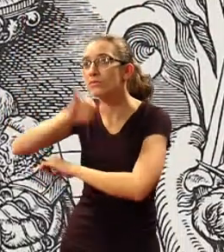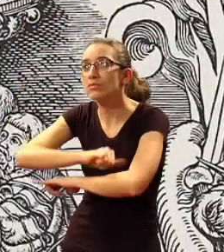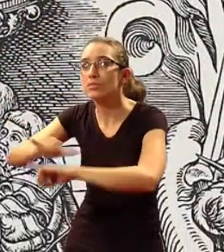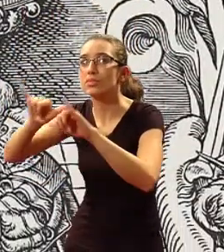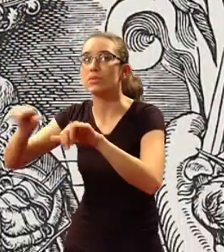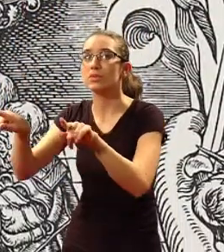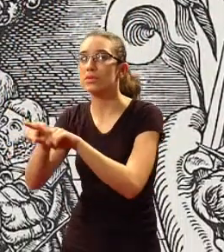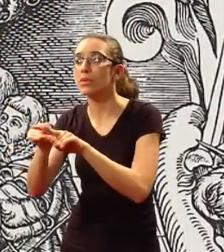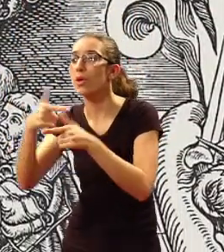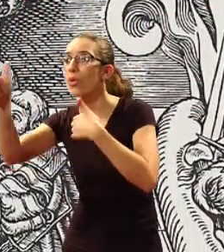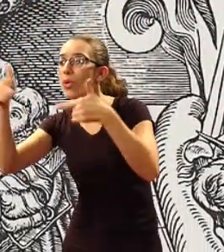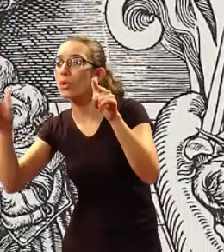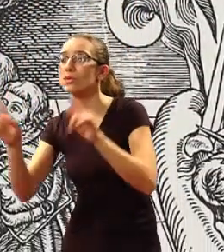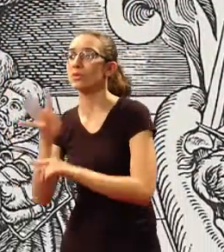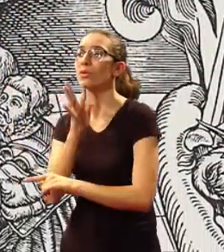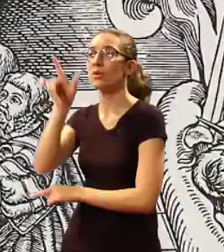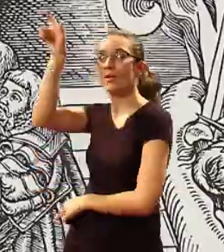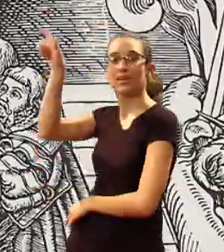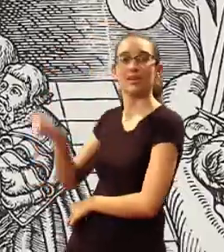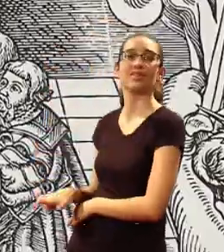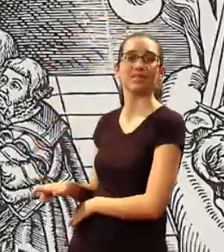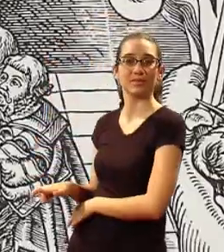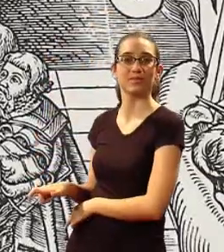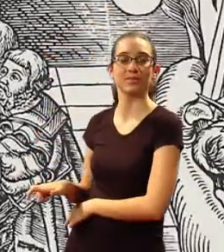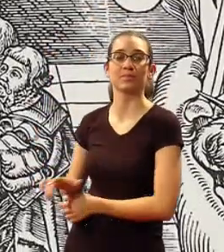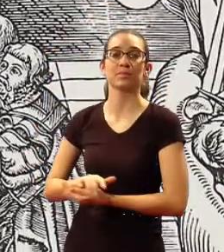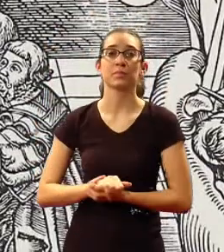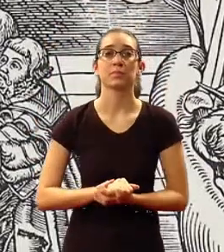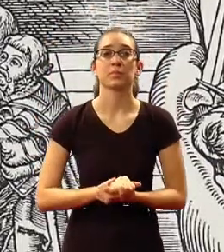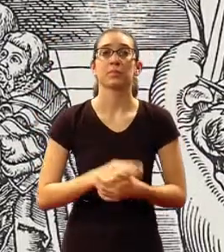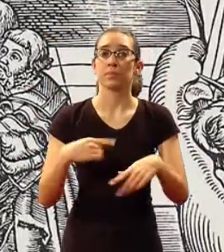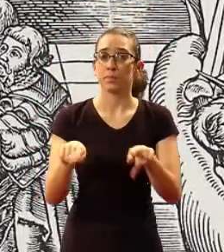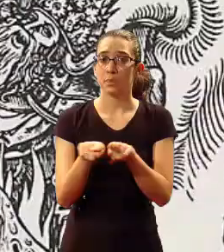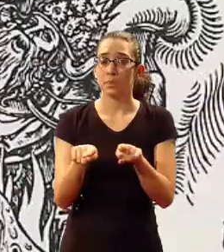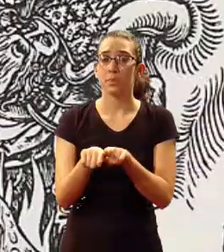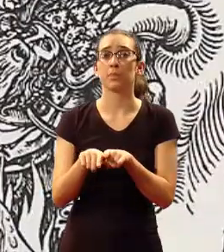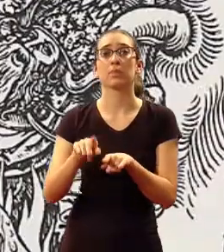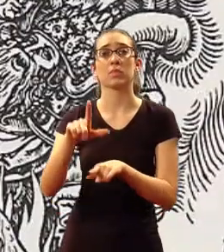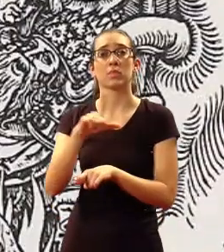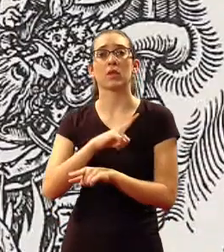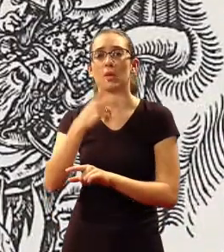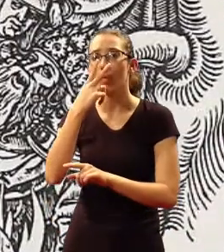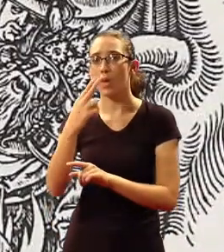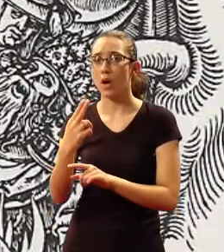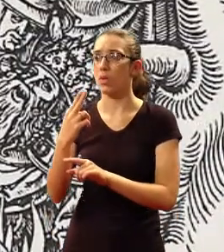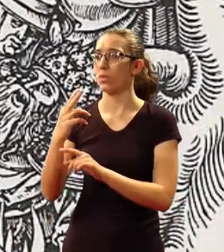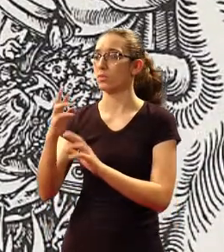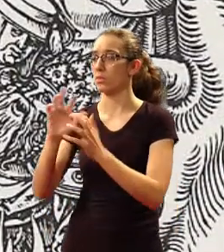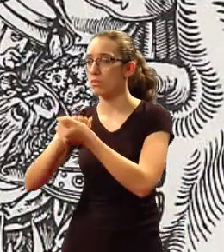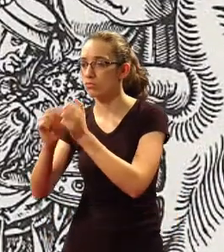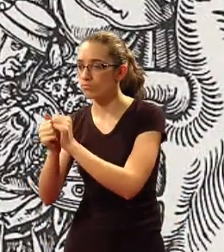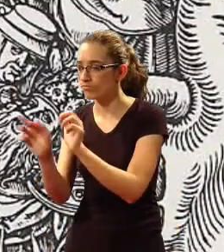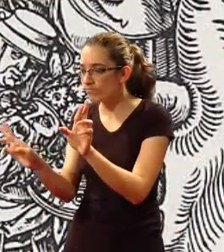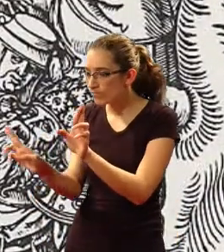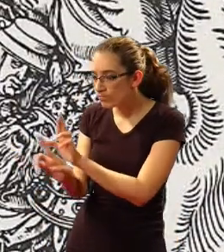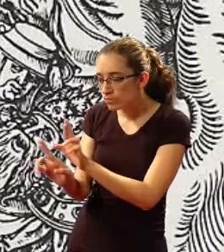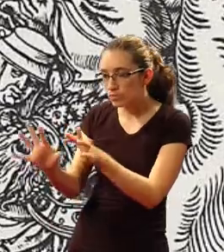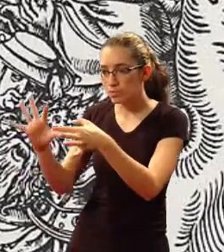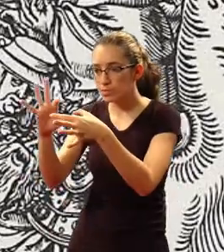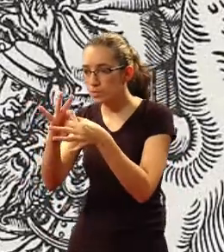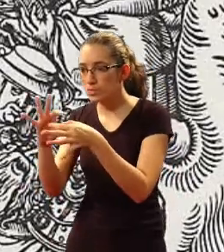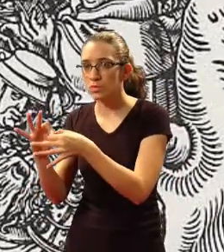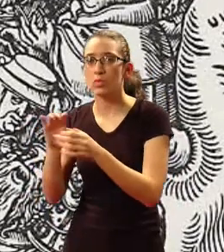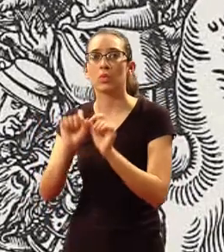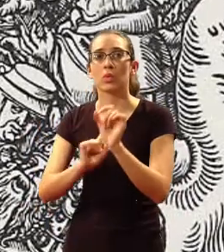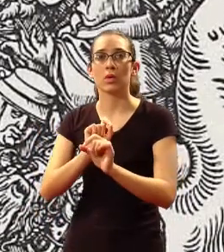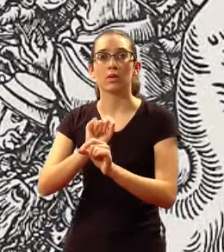de Lutero em outros ambientes também. Até então existia uma relação de artes que